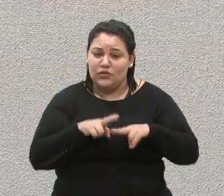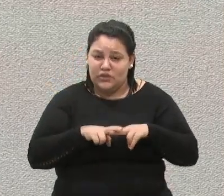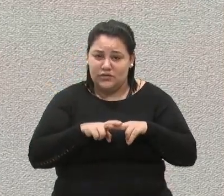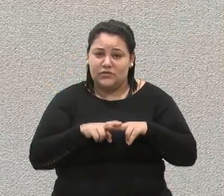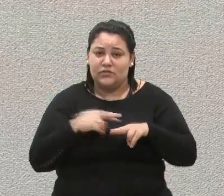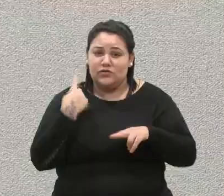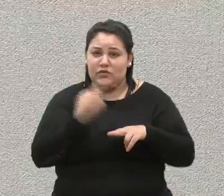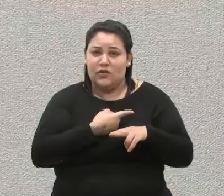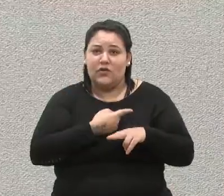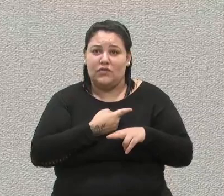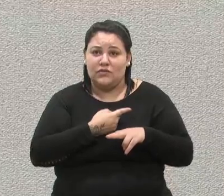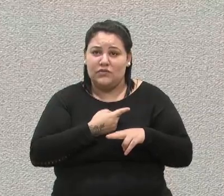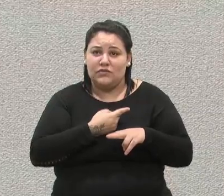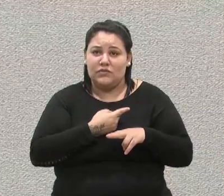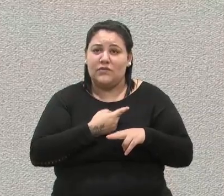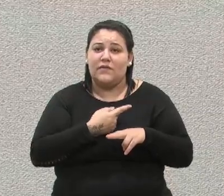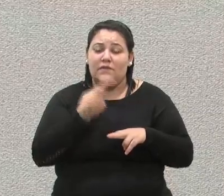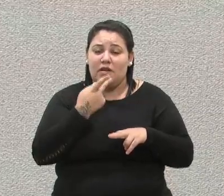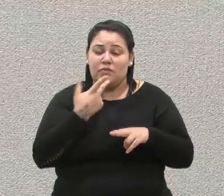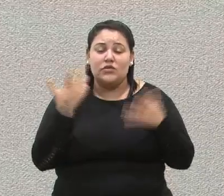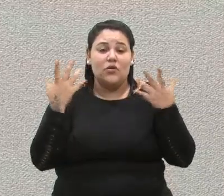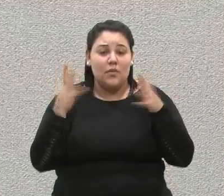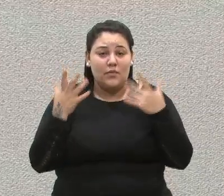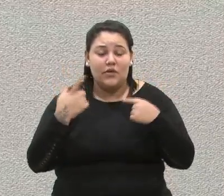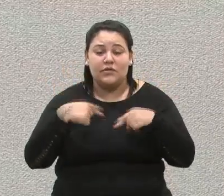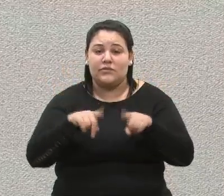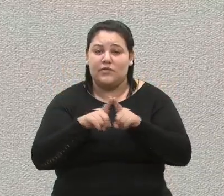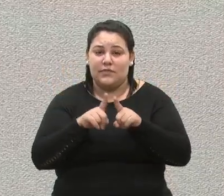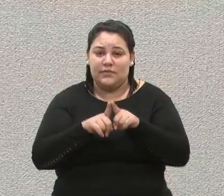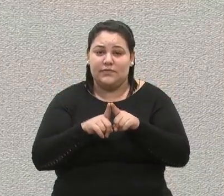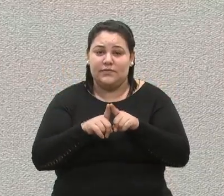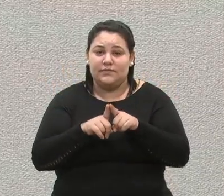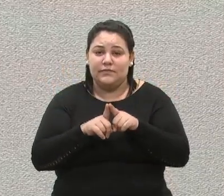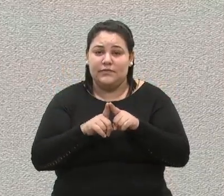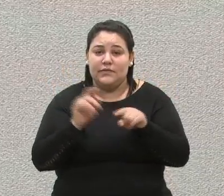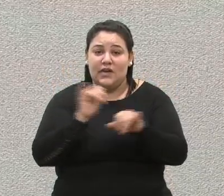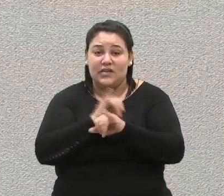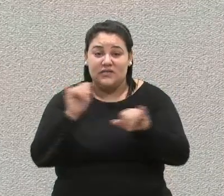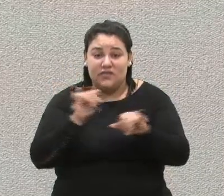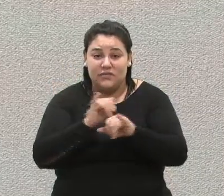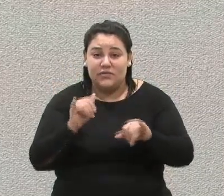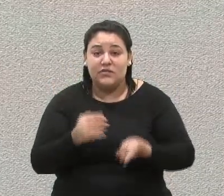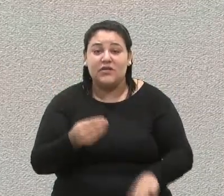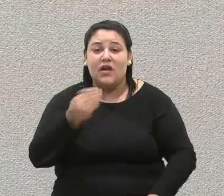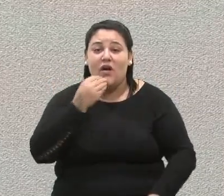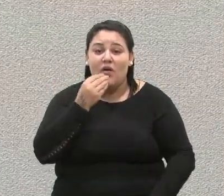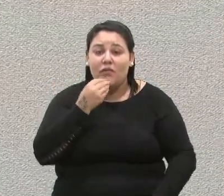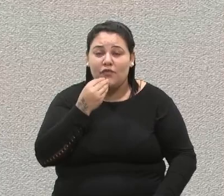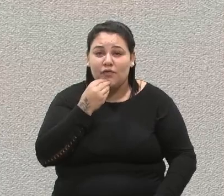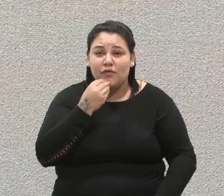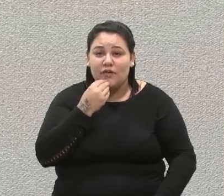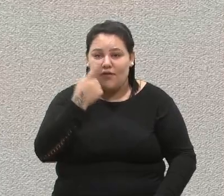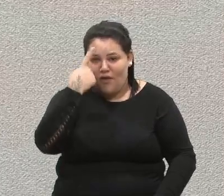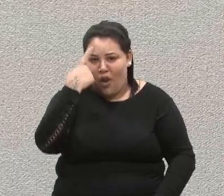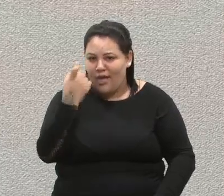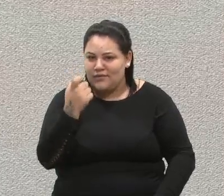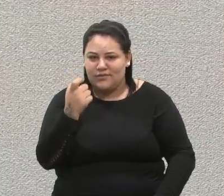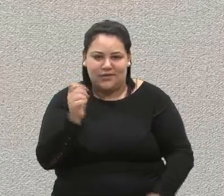gente traz e comemora esses dados. E, claro, evidentemente que a violência não